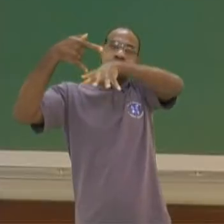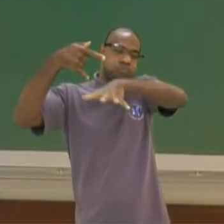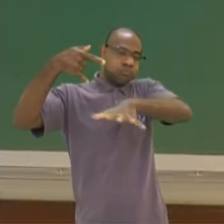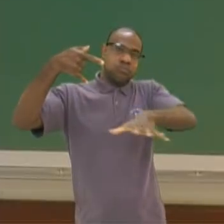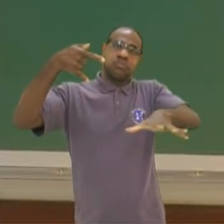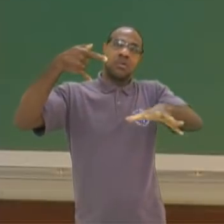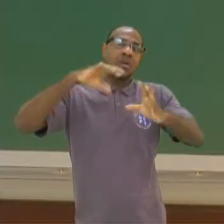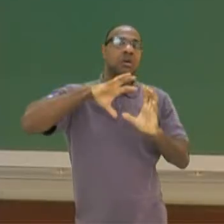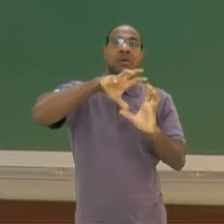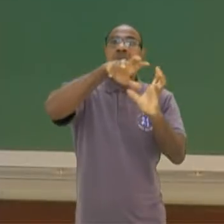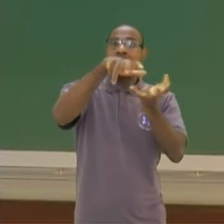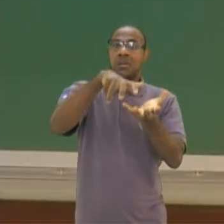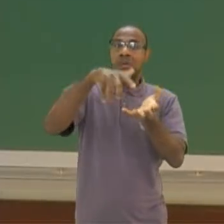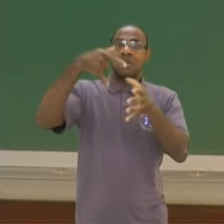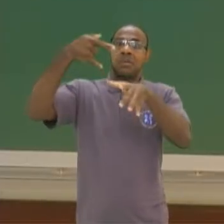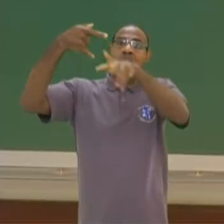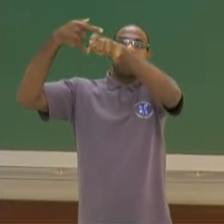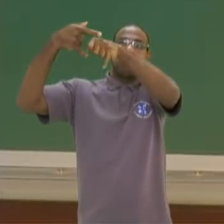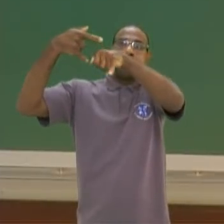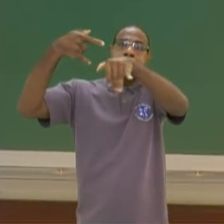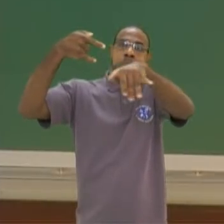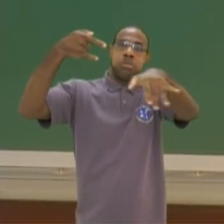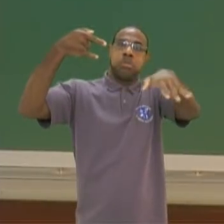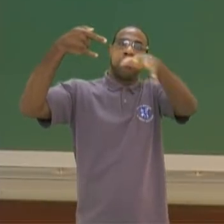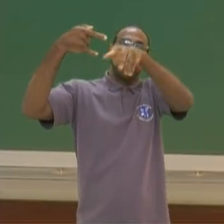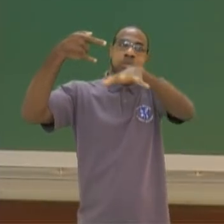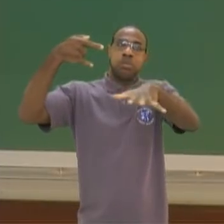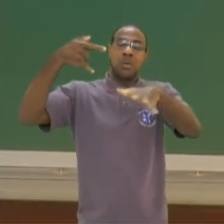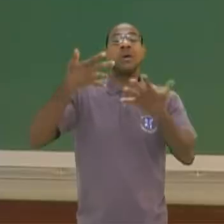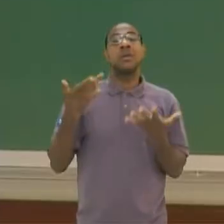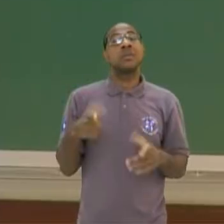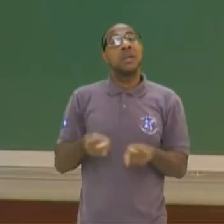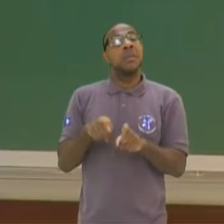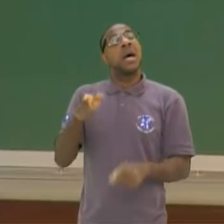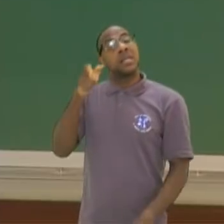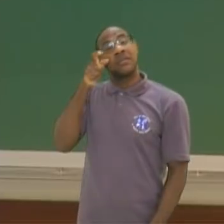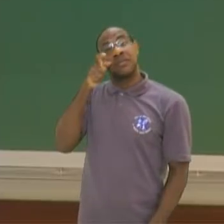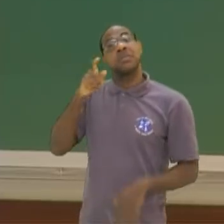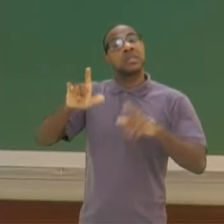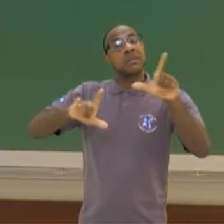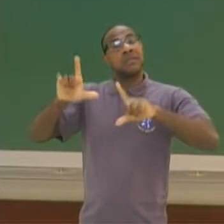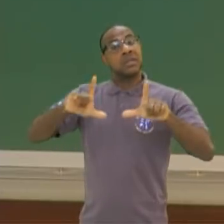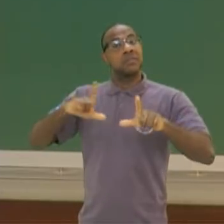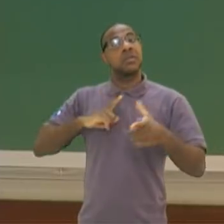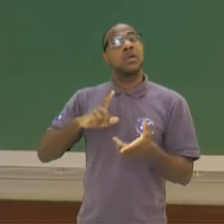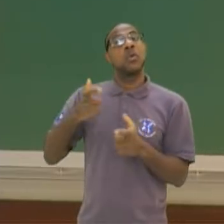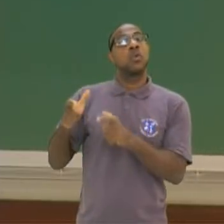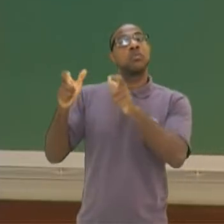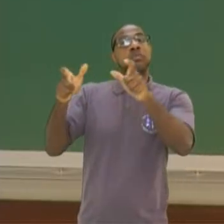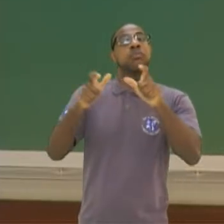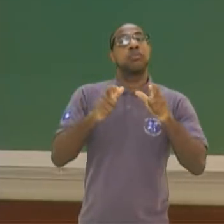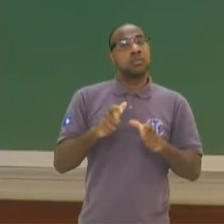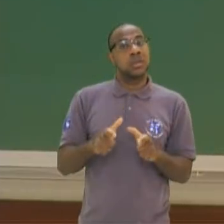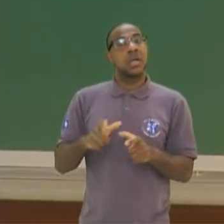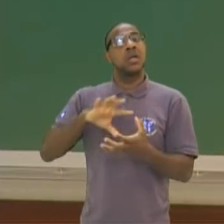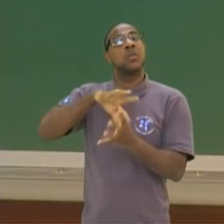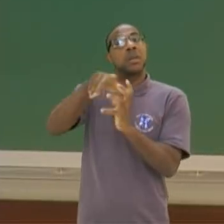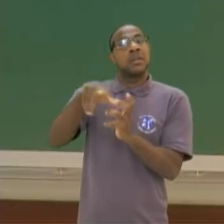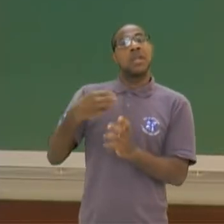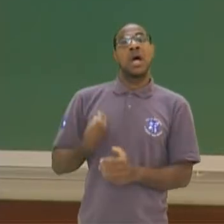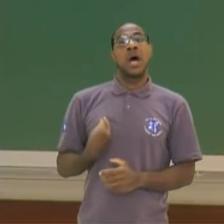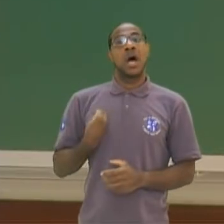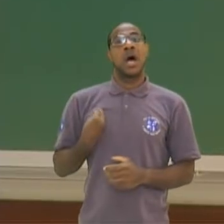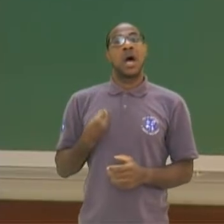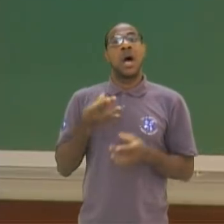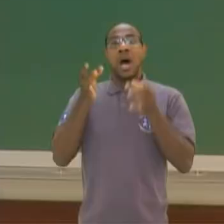E assim que nós assistimos eventos que acontecem em outras regiões do planeta ao vivo.